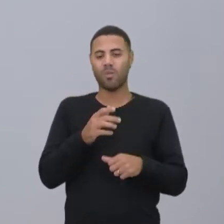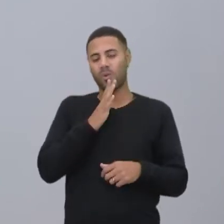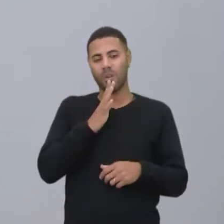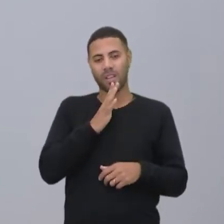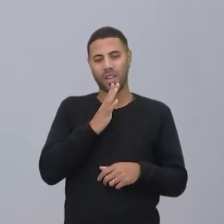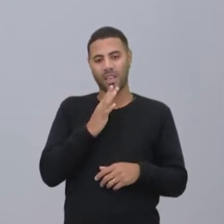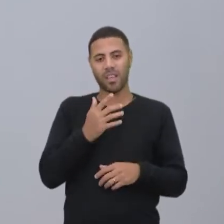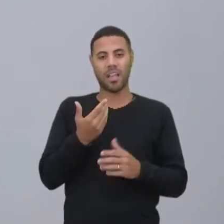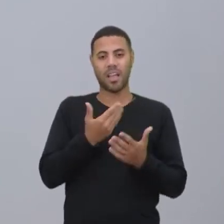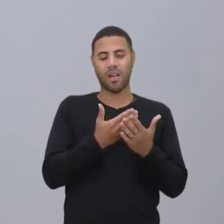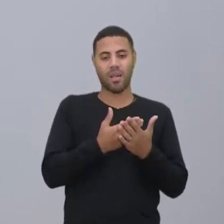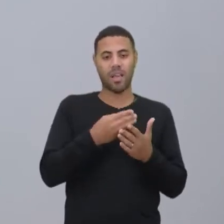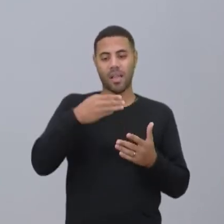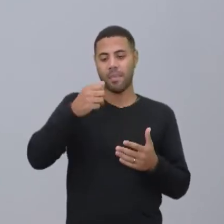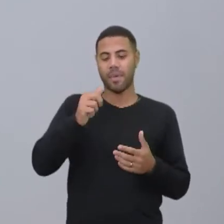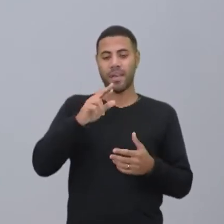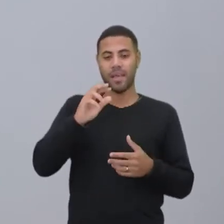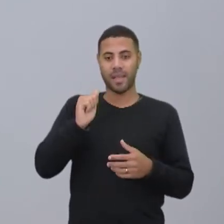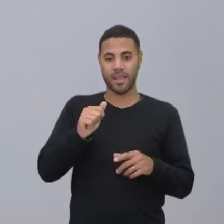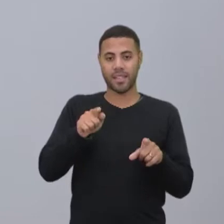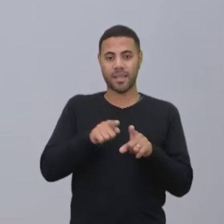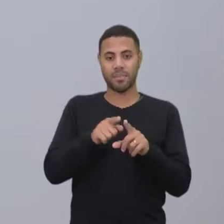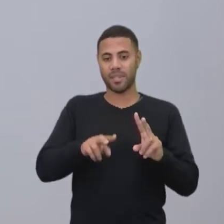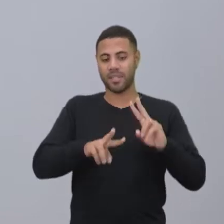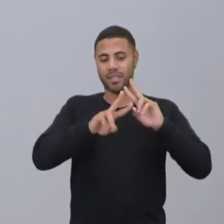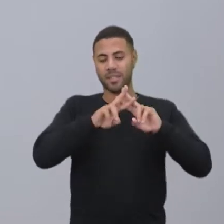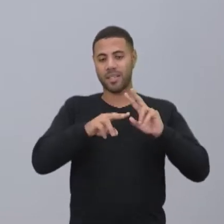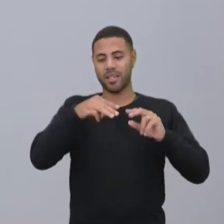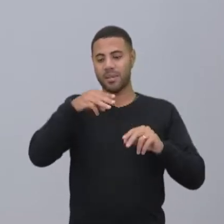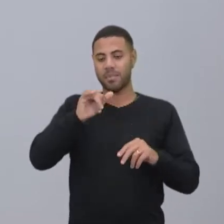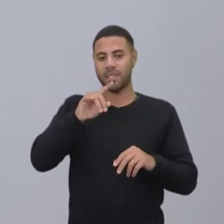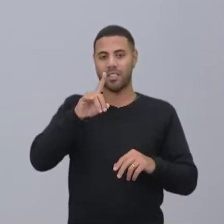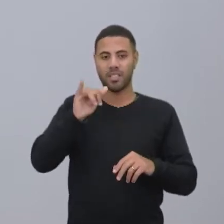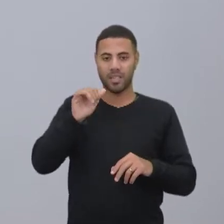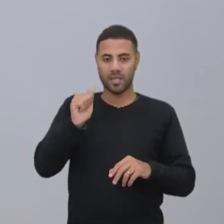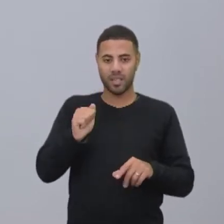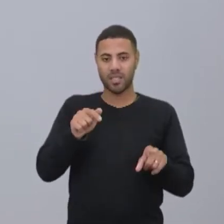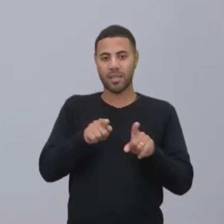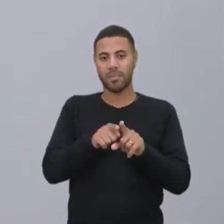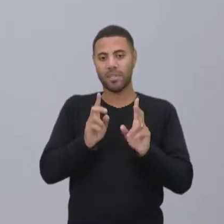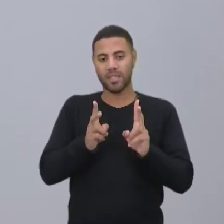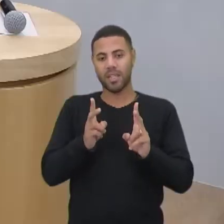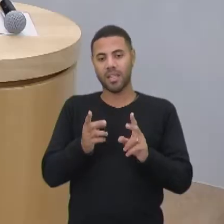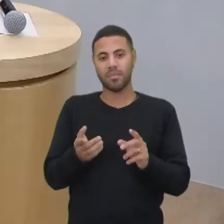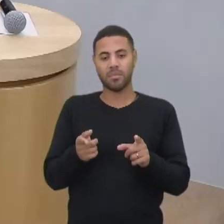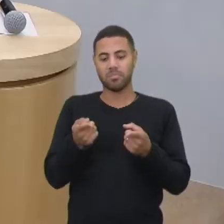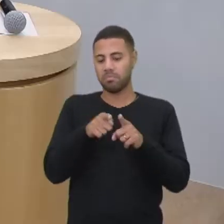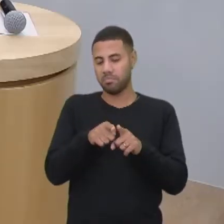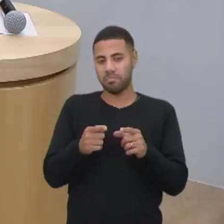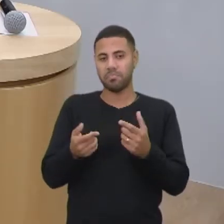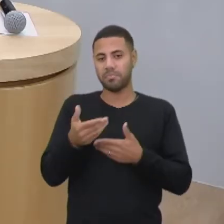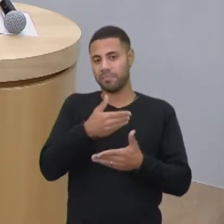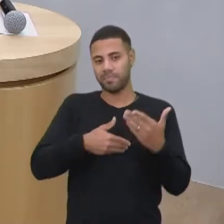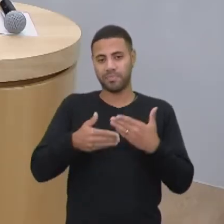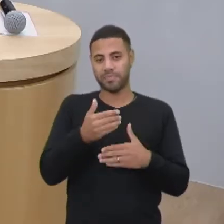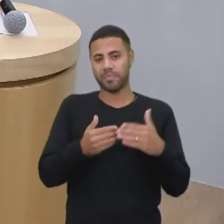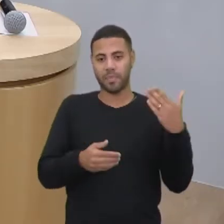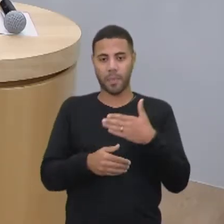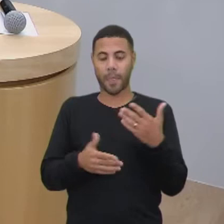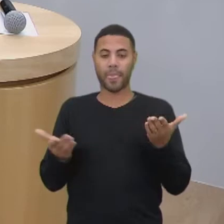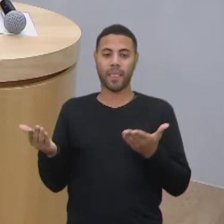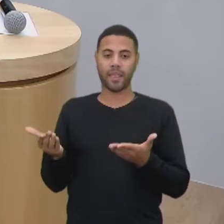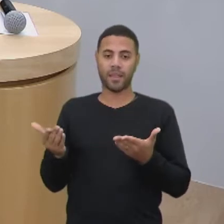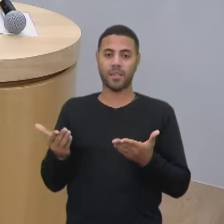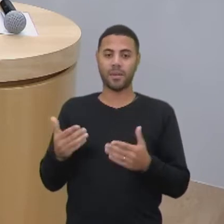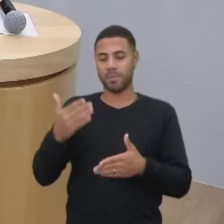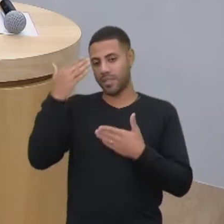aí na aula da professora Mara, hashtag se liga na mídia. Você é sócia ela também, né? Gosto de ir aí frequentar as aulas da professora Mara e hoje aqui.